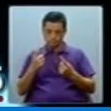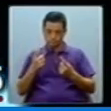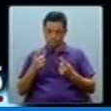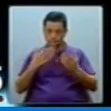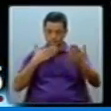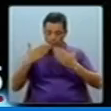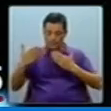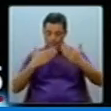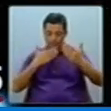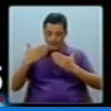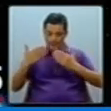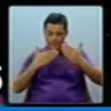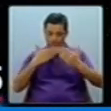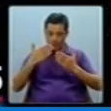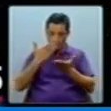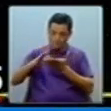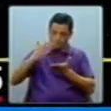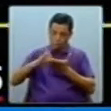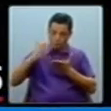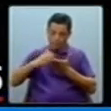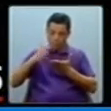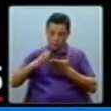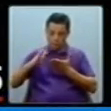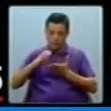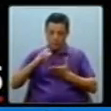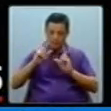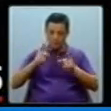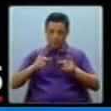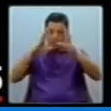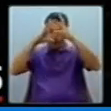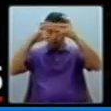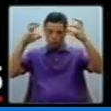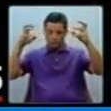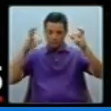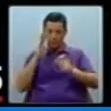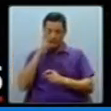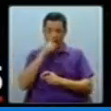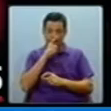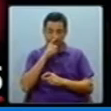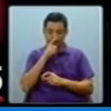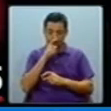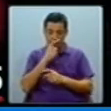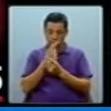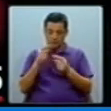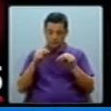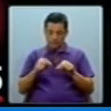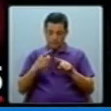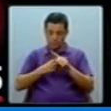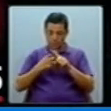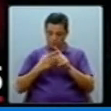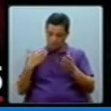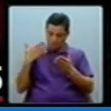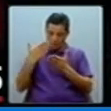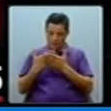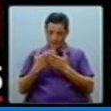está autenticamente a retirar a componente gasosa deste Neptuno quente. Ora, isto é particularmente interessante, porque ao longo do tempo nós